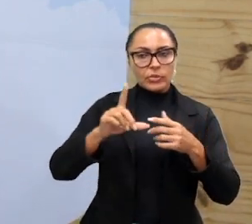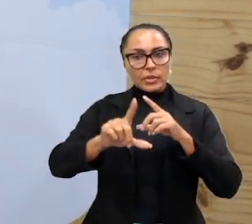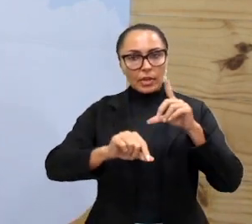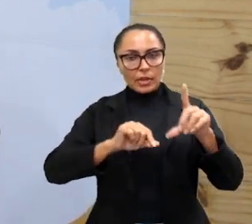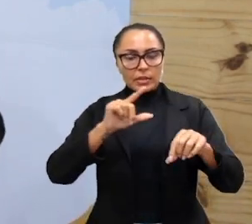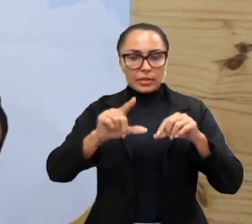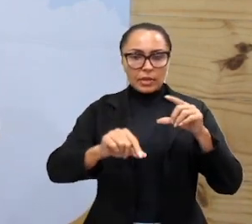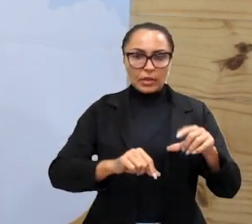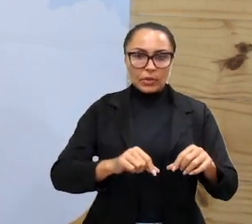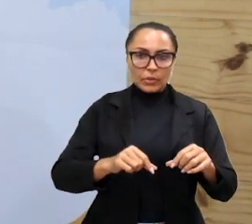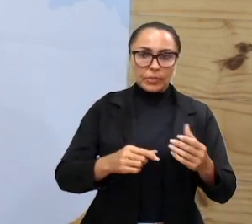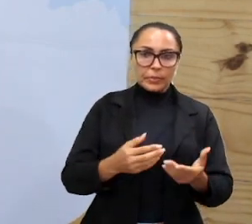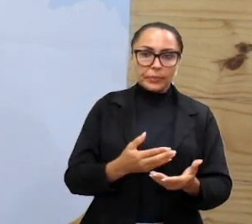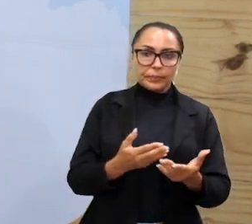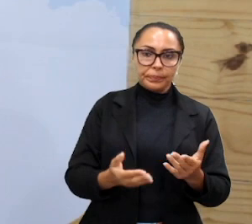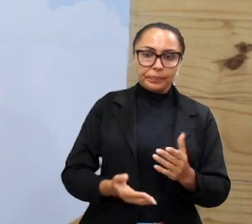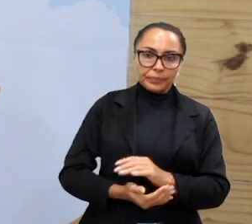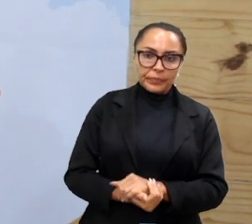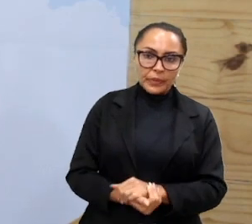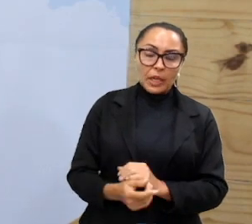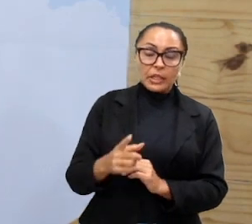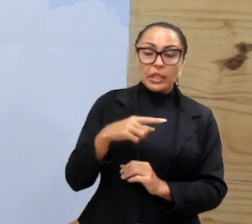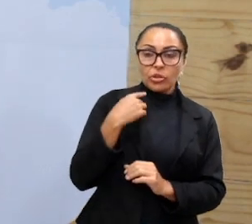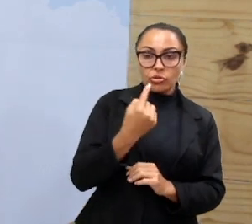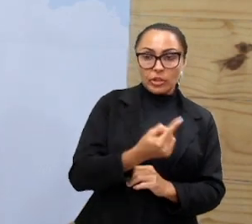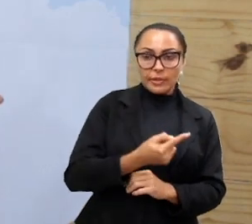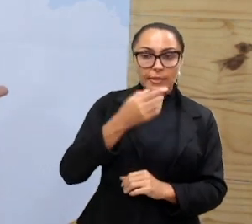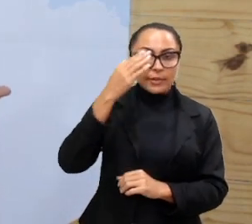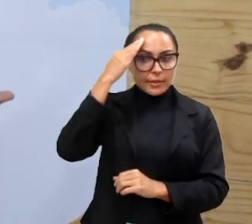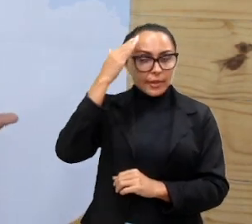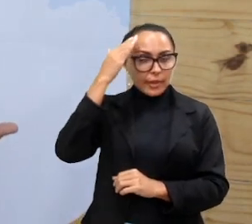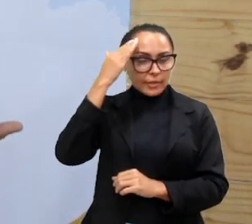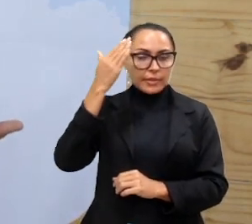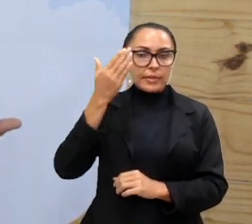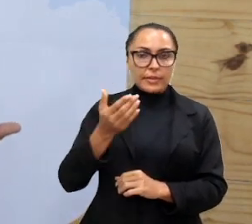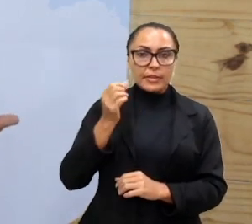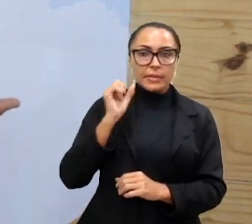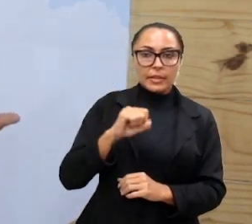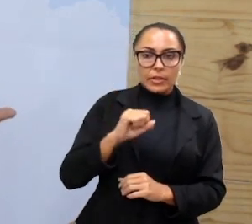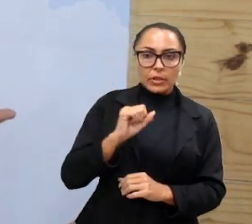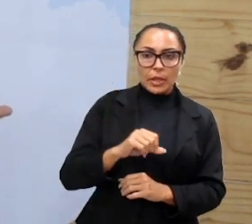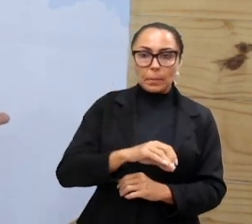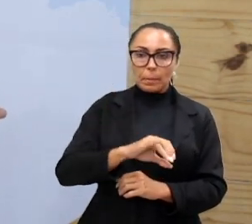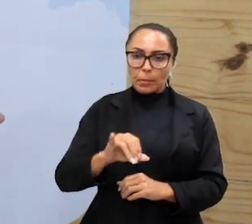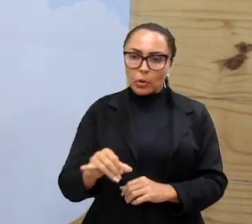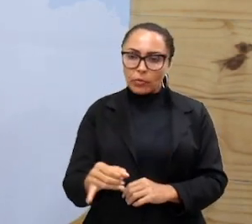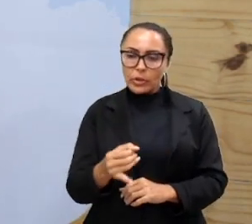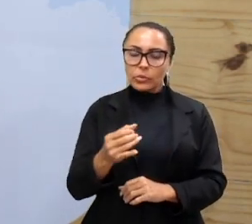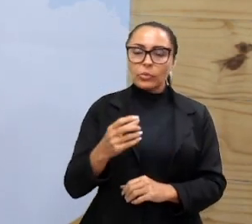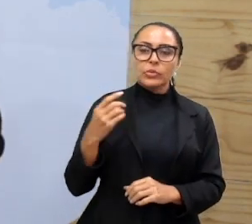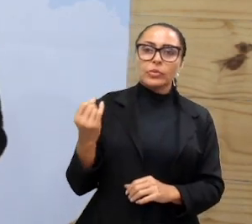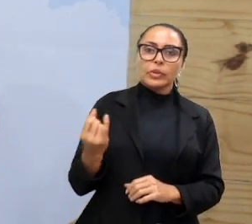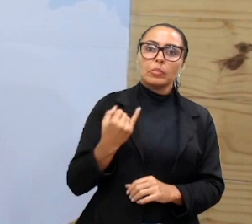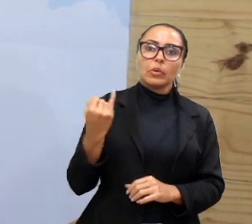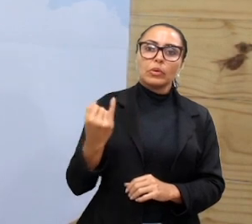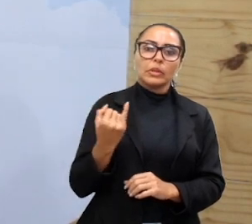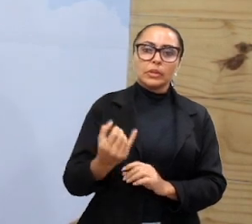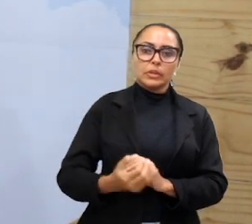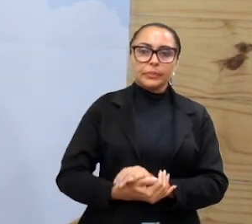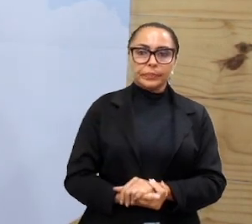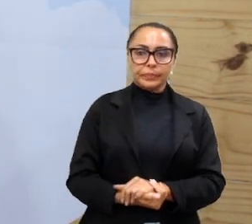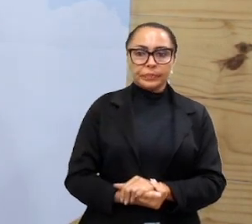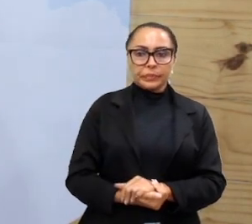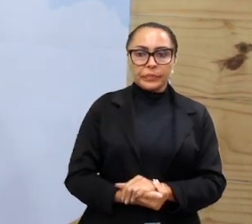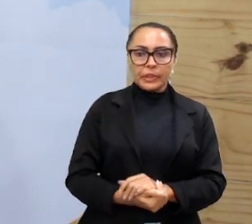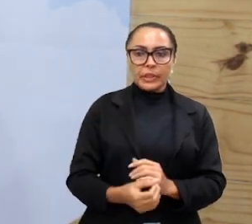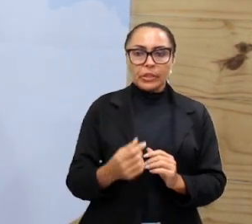exige discernimento daquilo que a gente entende como algo proveitoso e importante para a nossa vida, e a gente descarta